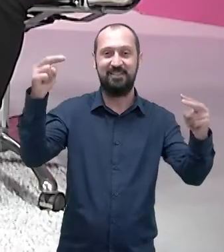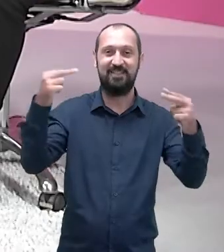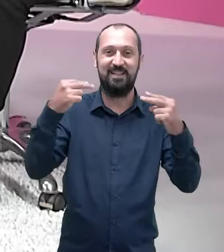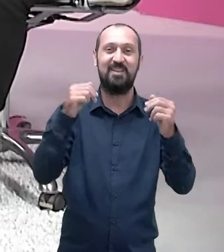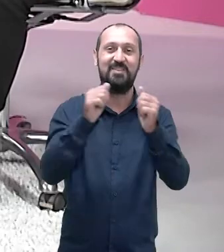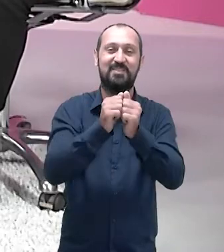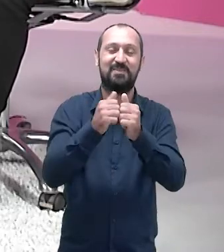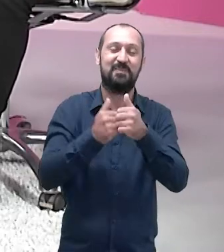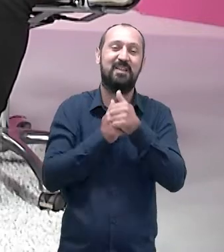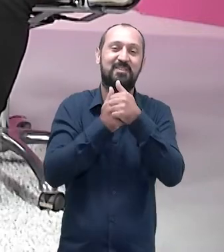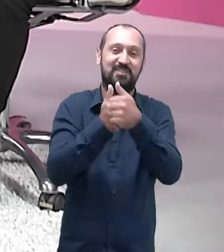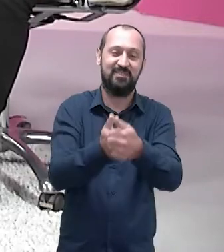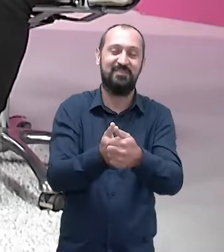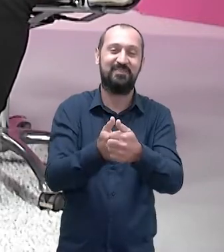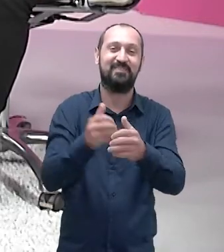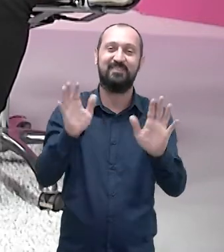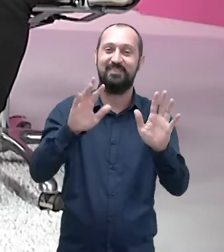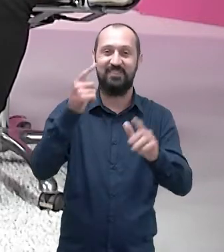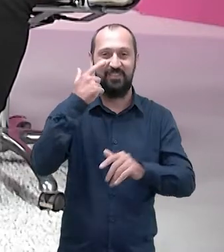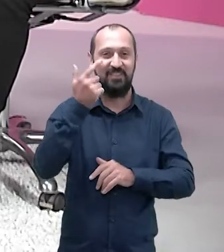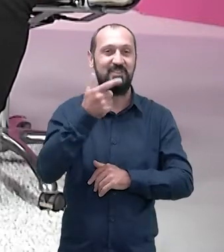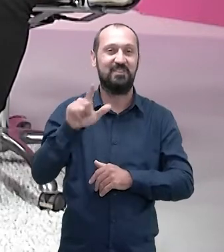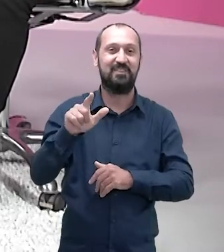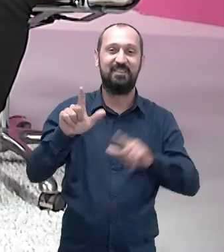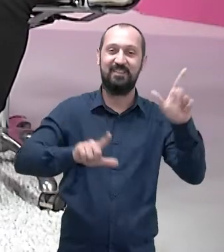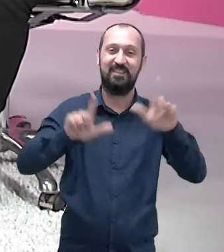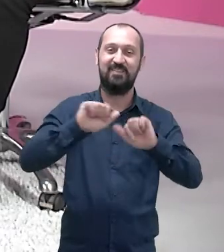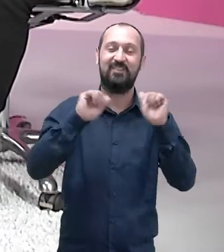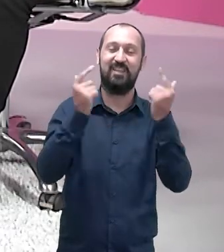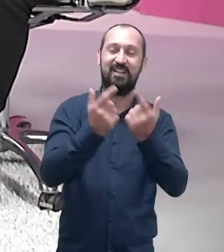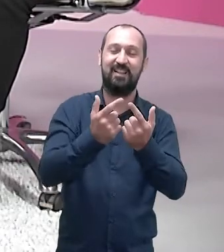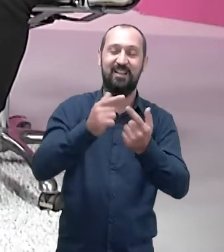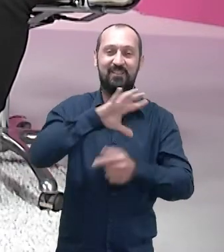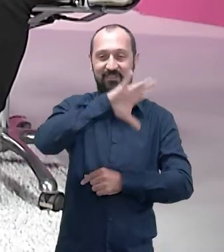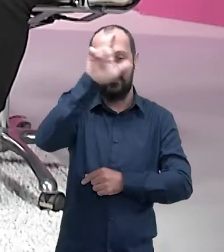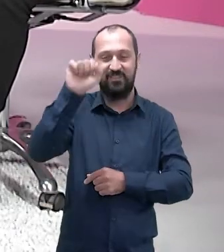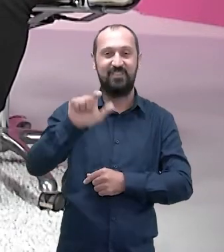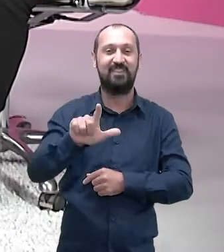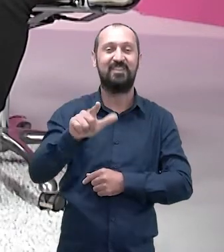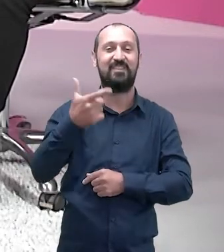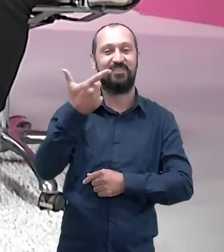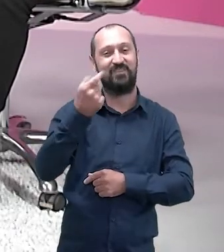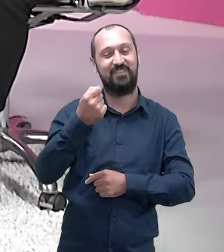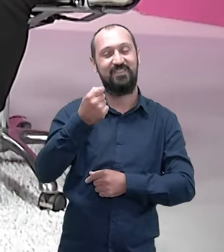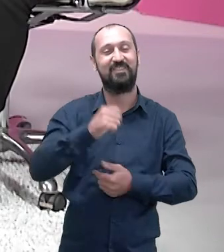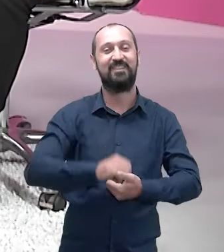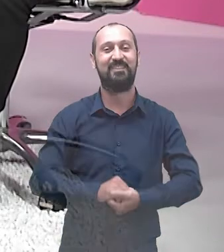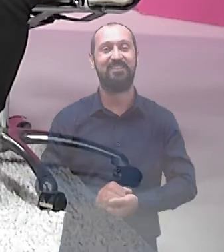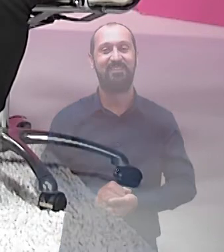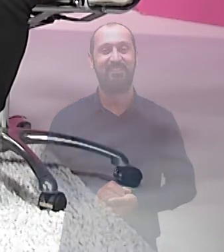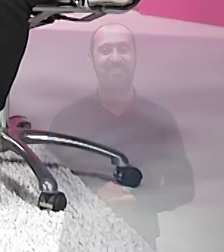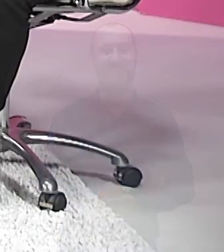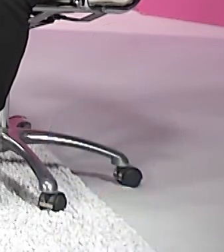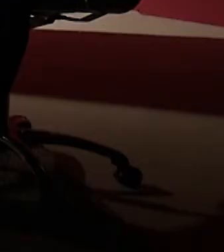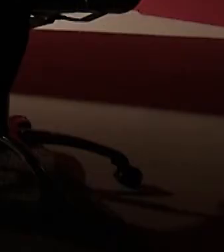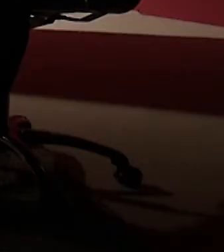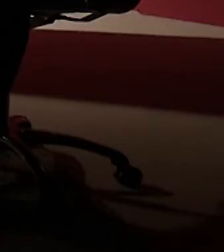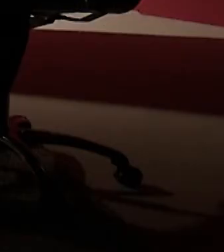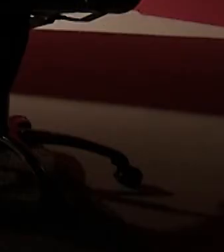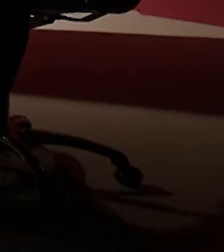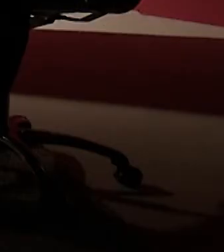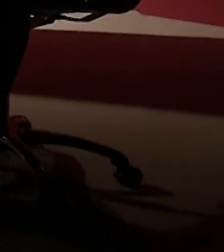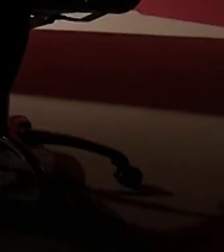pela sua audiência e pela sua companhia. E a gente se vê em breve. TV Alemes, 20 anos. A TV da gente, de MS.